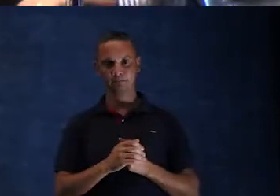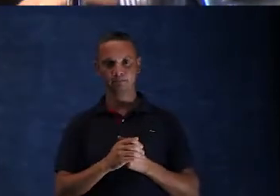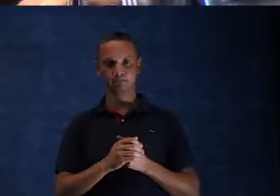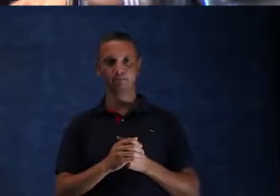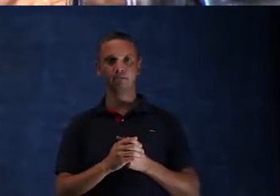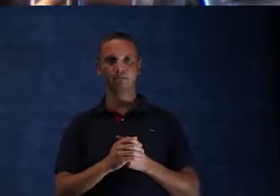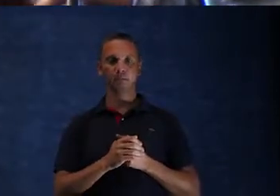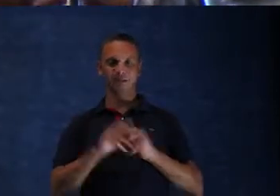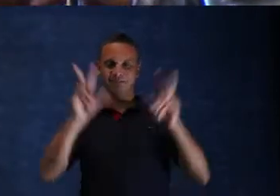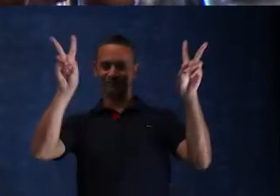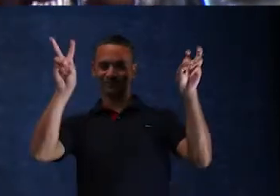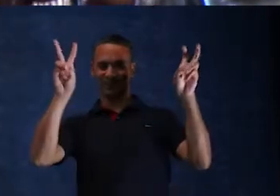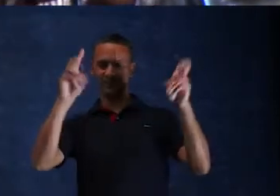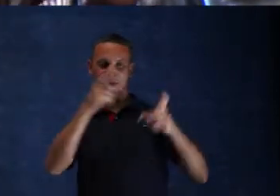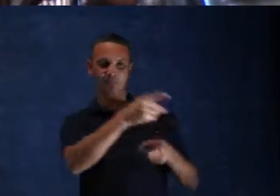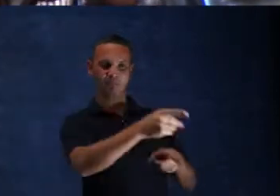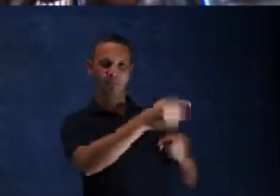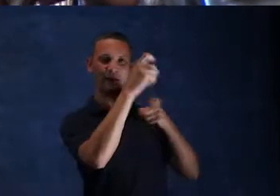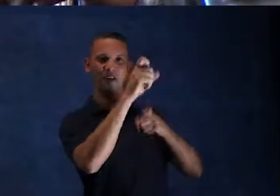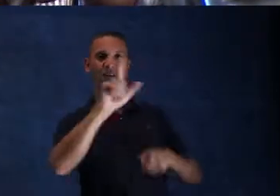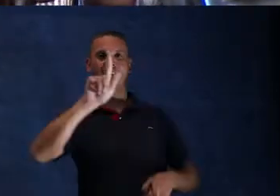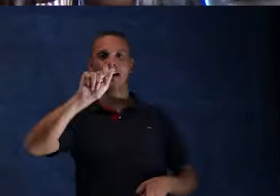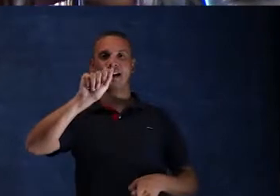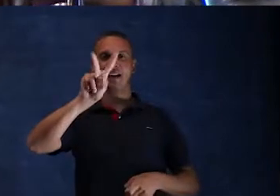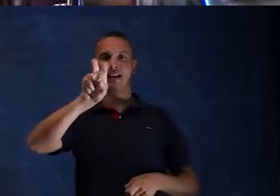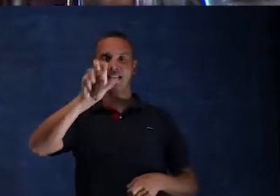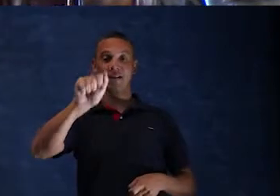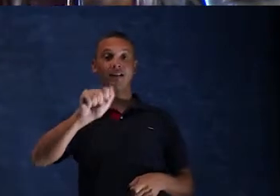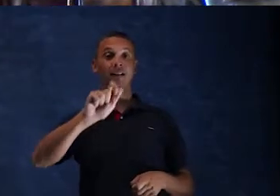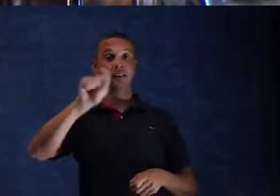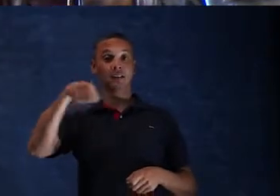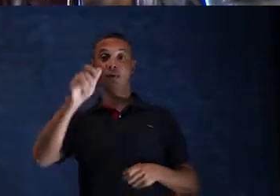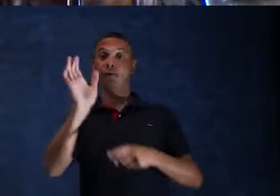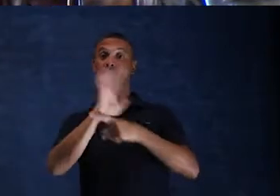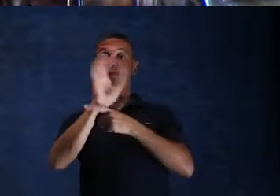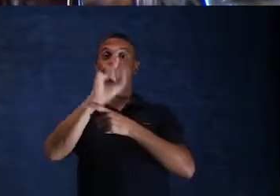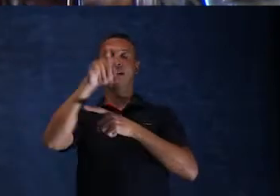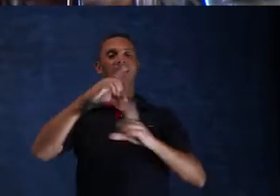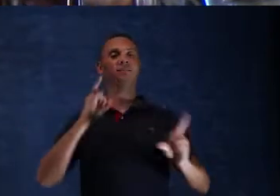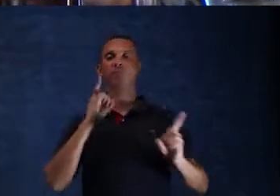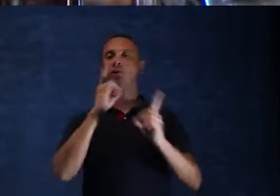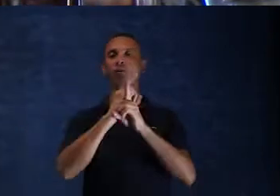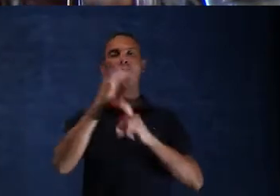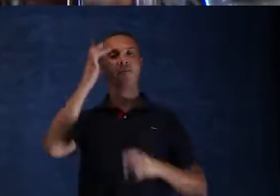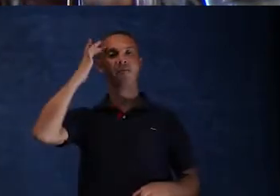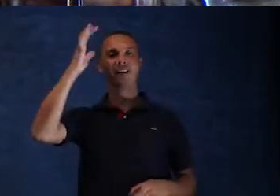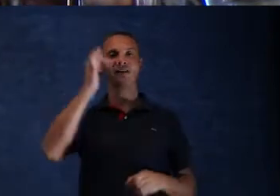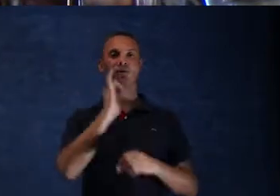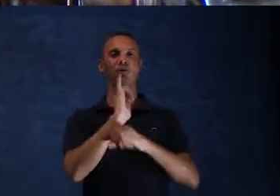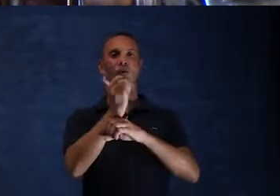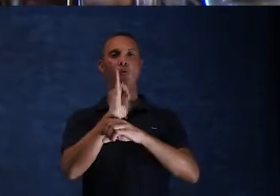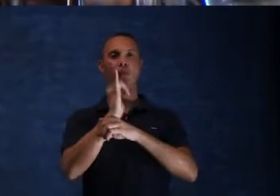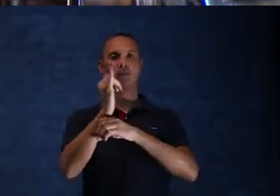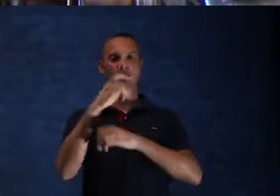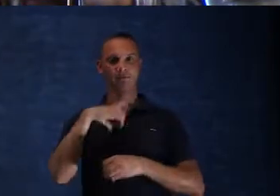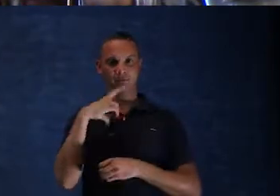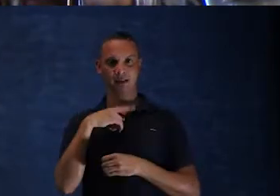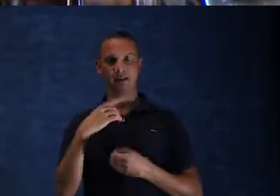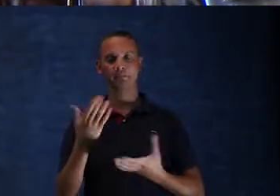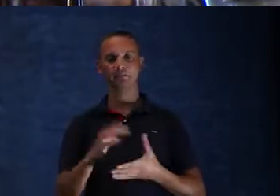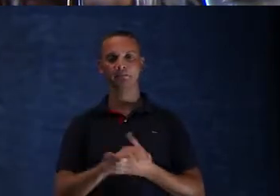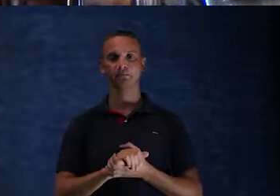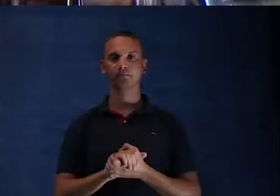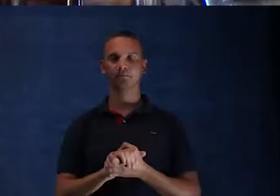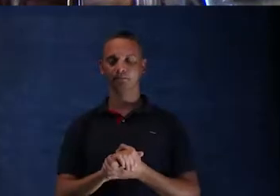O Crime da Gávea, do Marcílio Moraes, virou filme. Vocês encontram facilmente no YouTube o